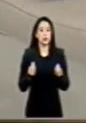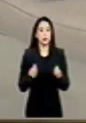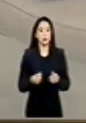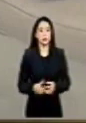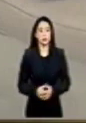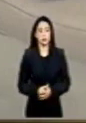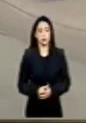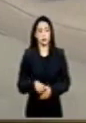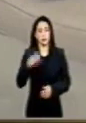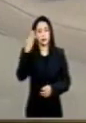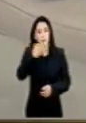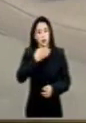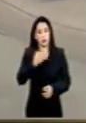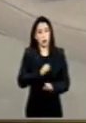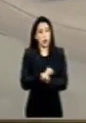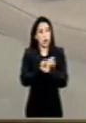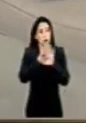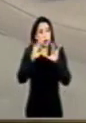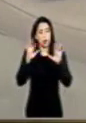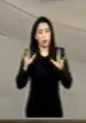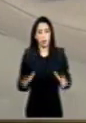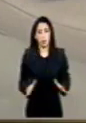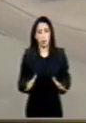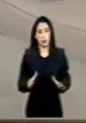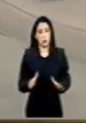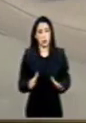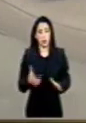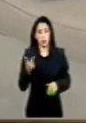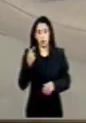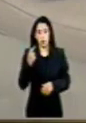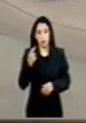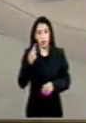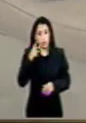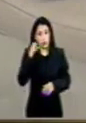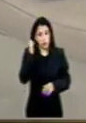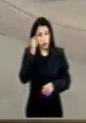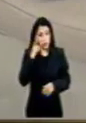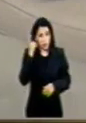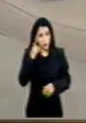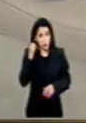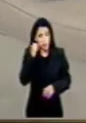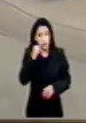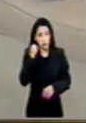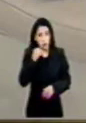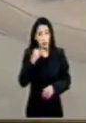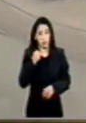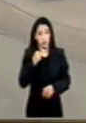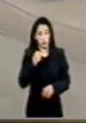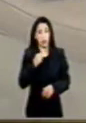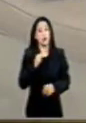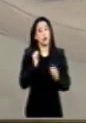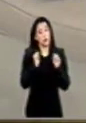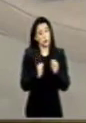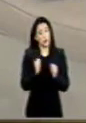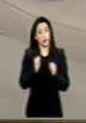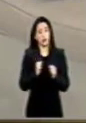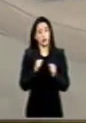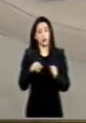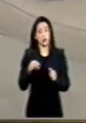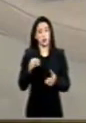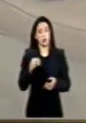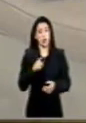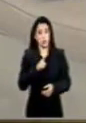de provas? Claramente, de forma indireta, os deputados e senadores são afetados, sim. Os servidores que laboraram e